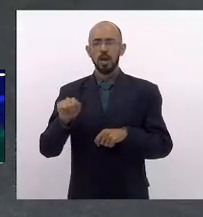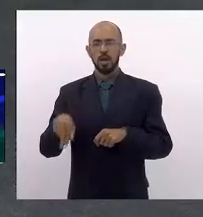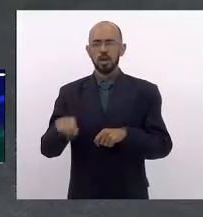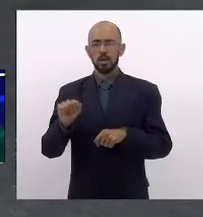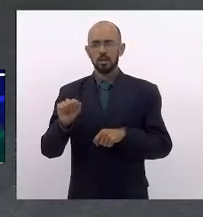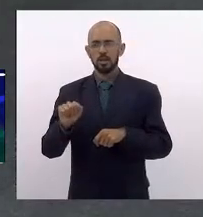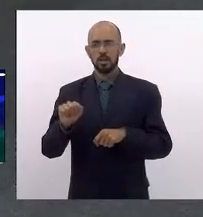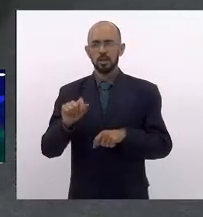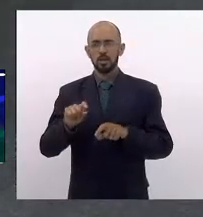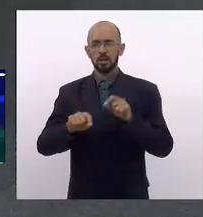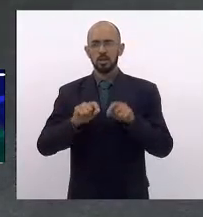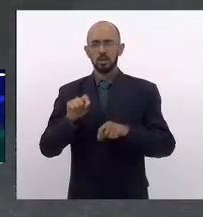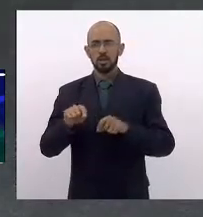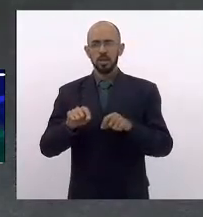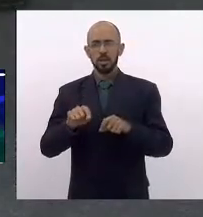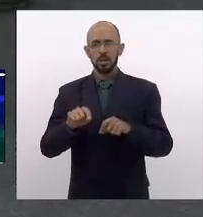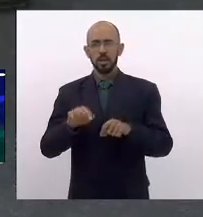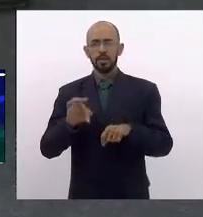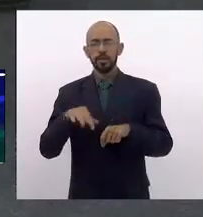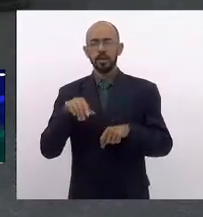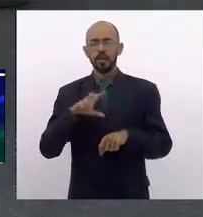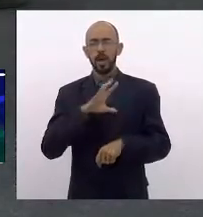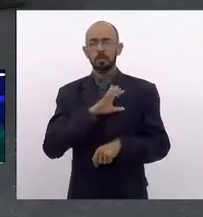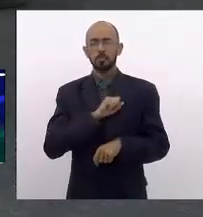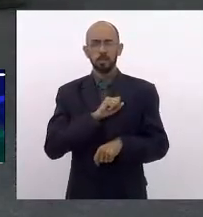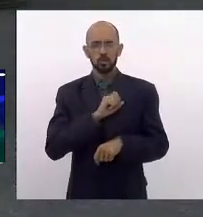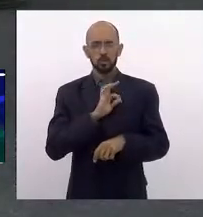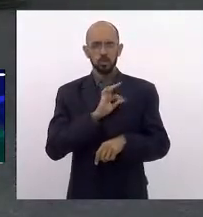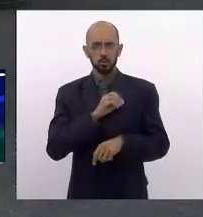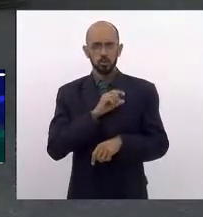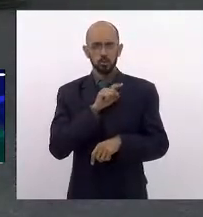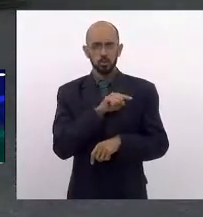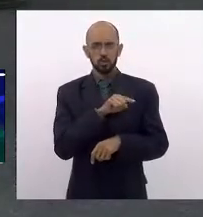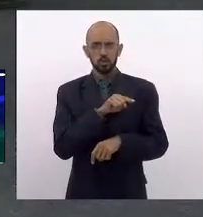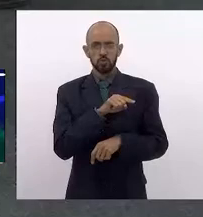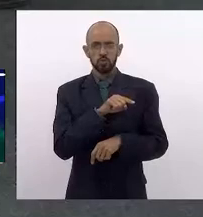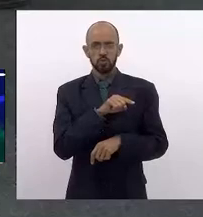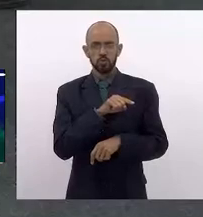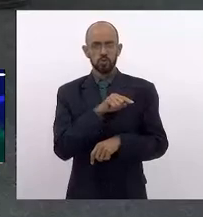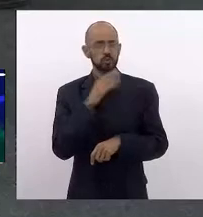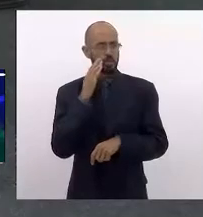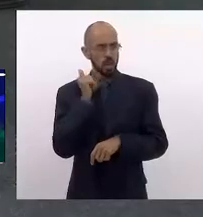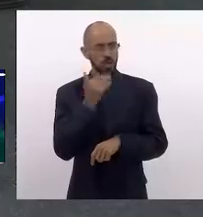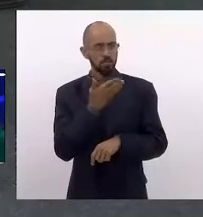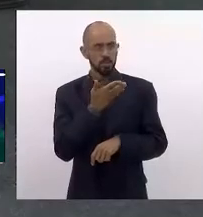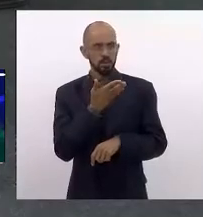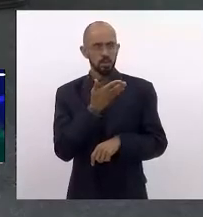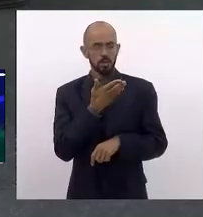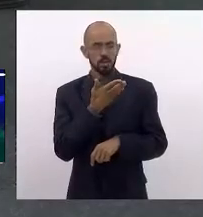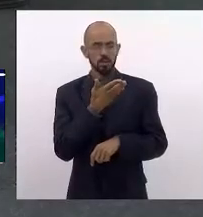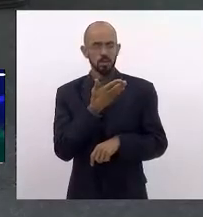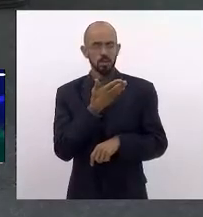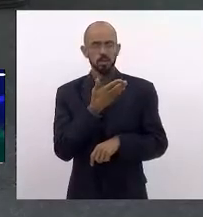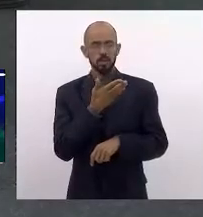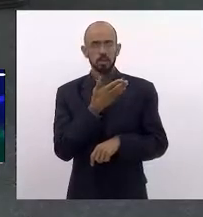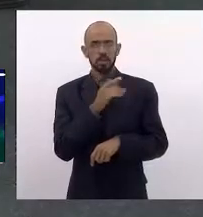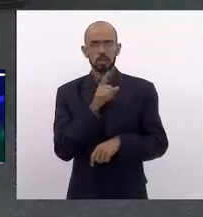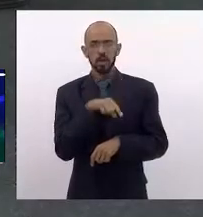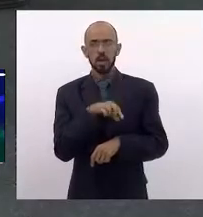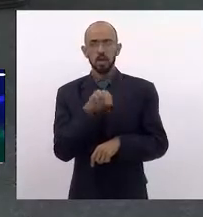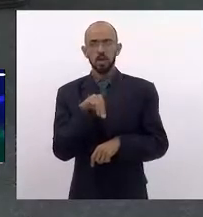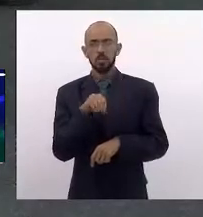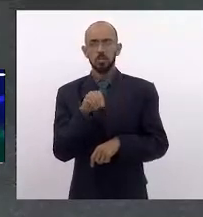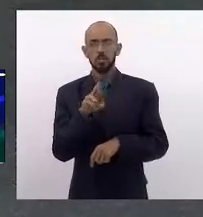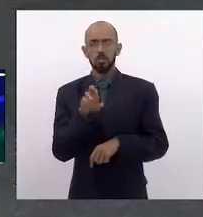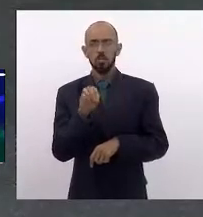tá da marca sabe que adorando isso tudo bom e você vocês vão ver mais na frente sabe quem é o